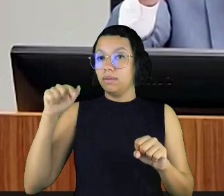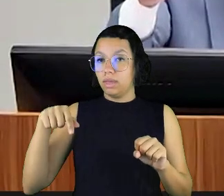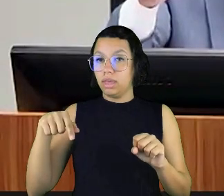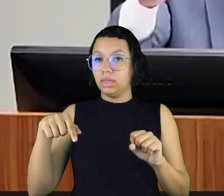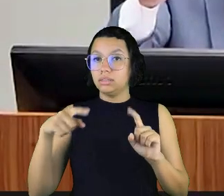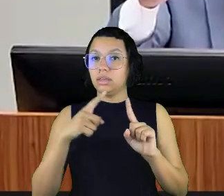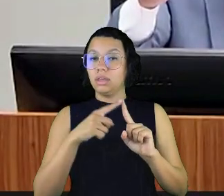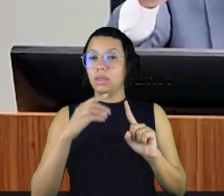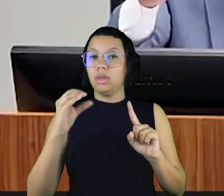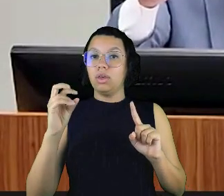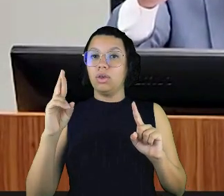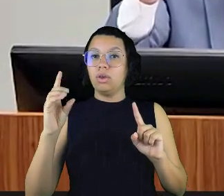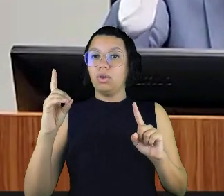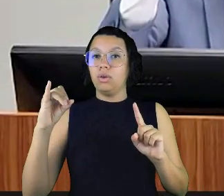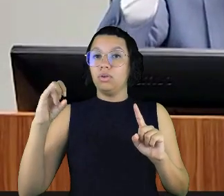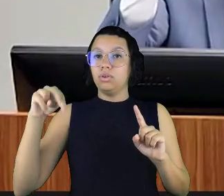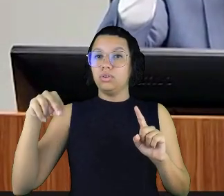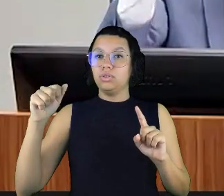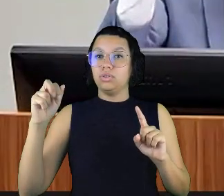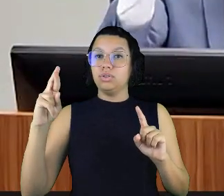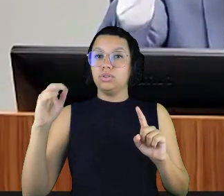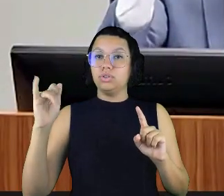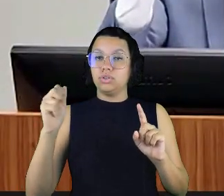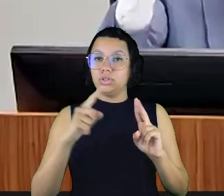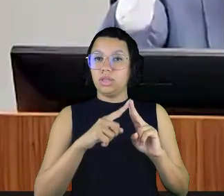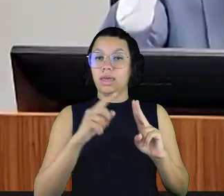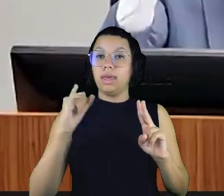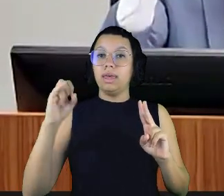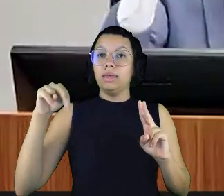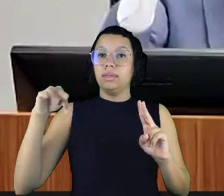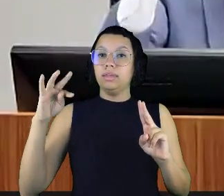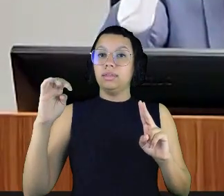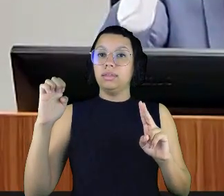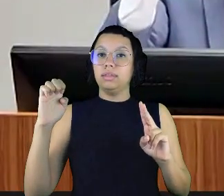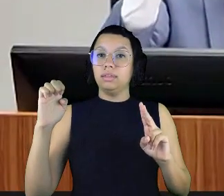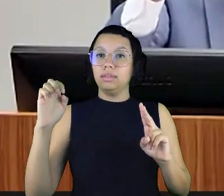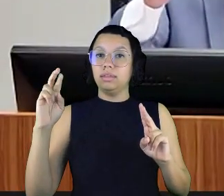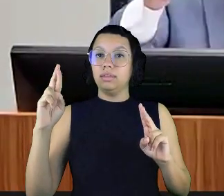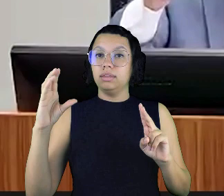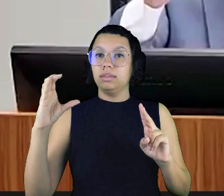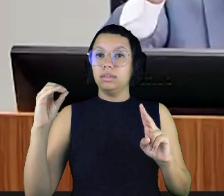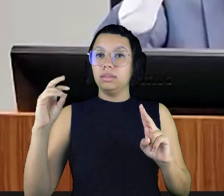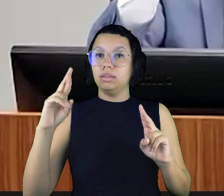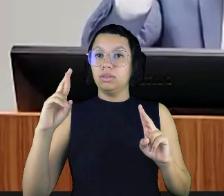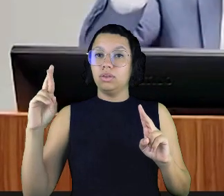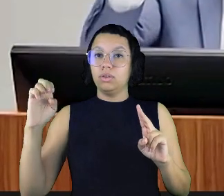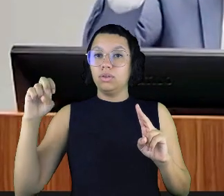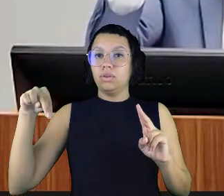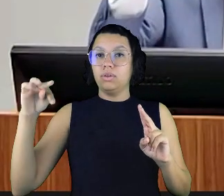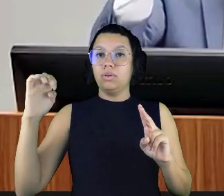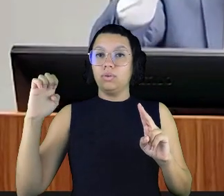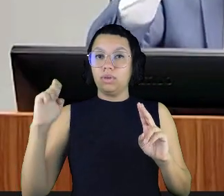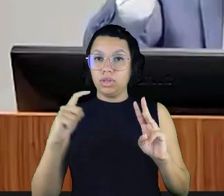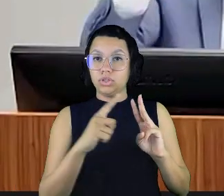para redirecionamento. A prescrição para o redirecionamento, embora